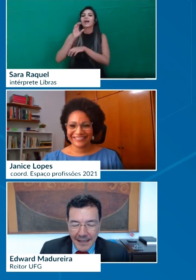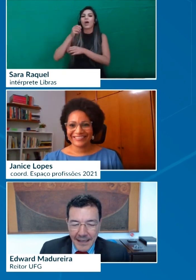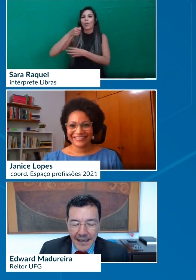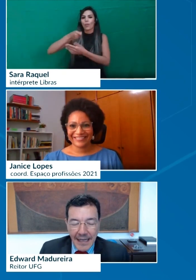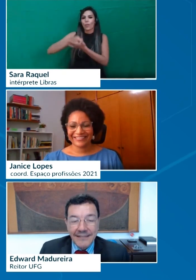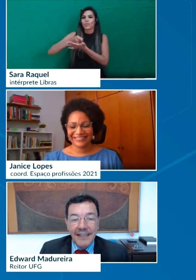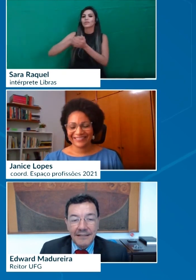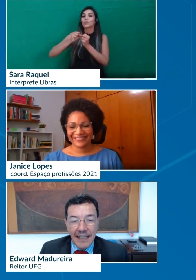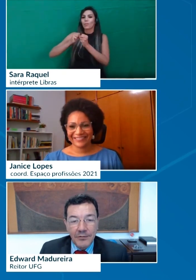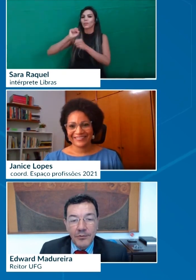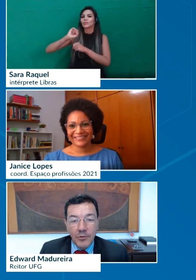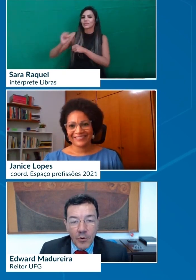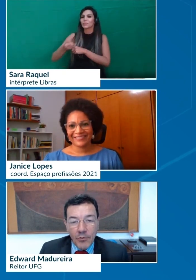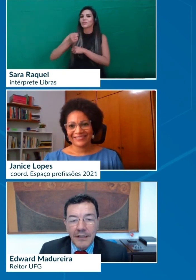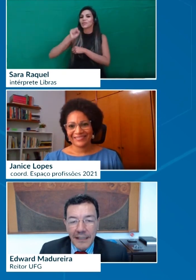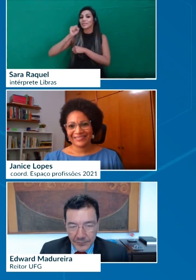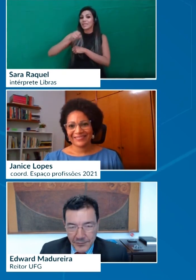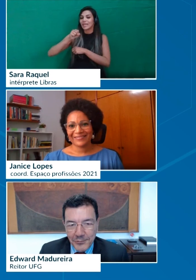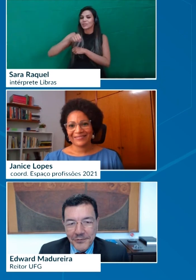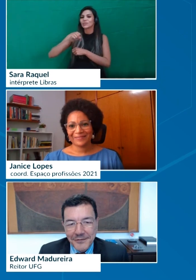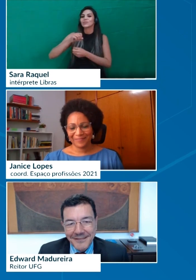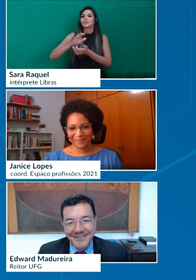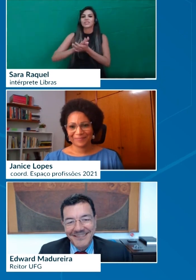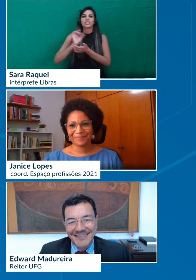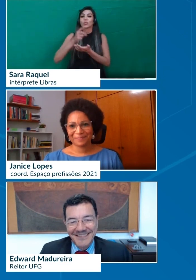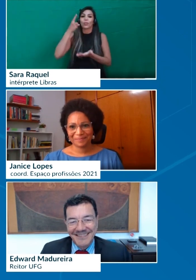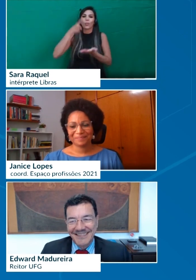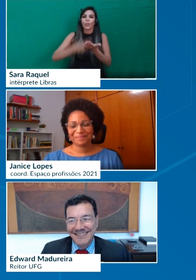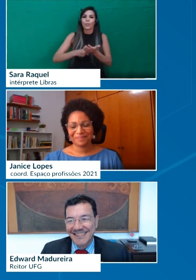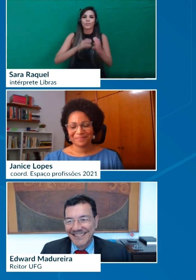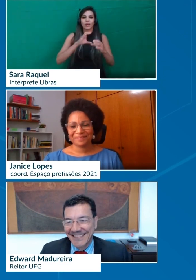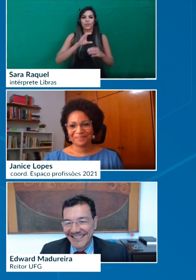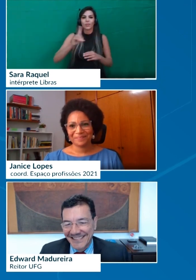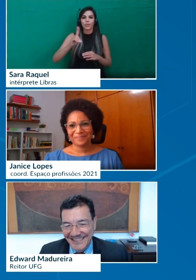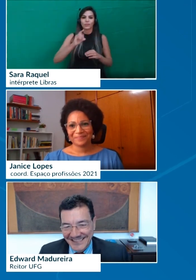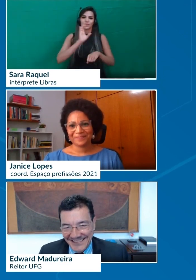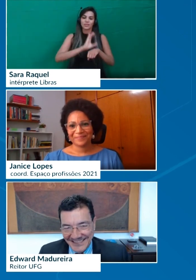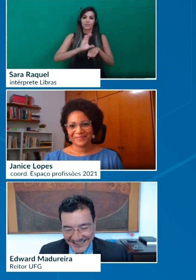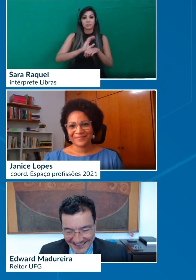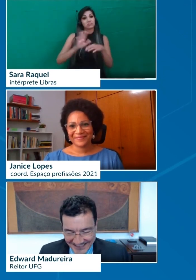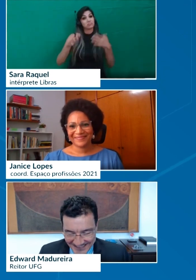só acertado com o coordenador de curso. Bacana. Aí, Ana Paula, a